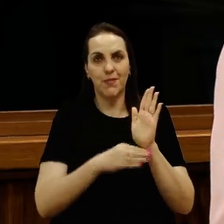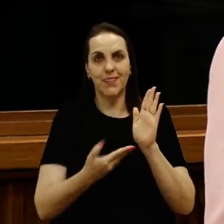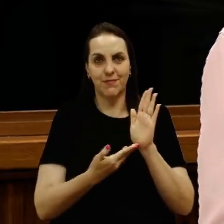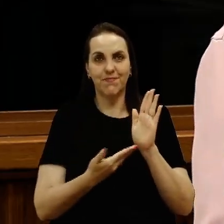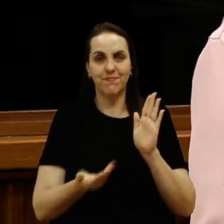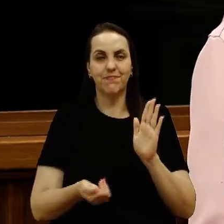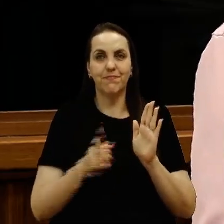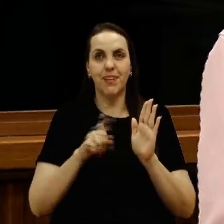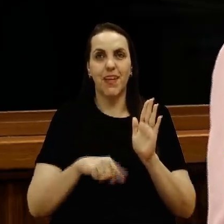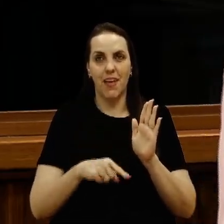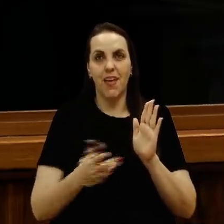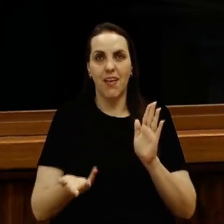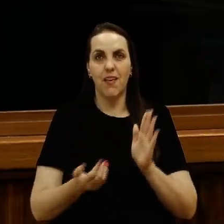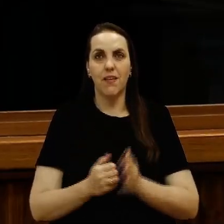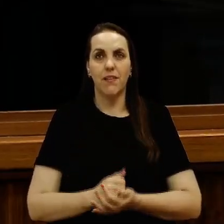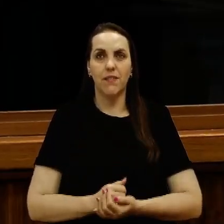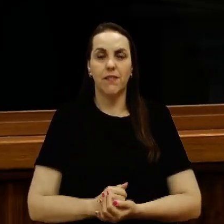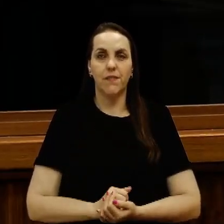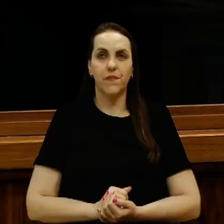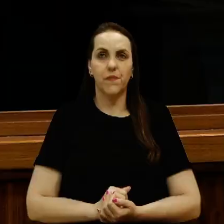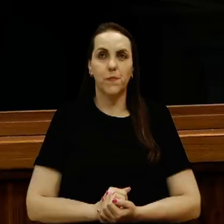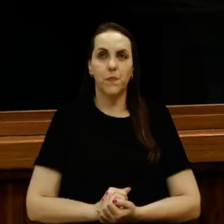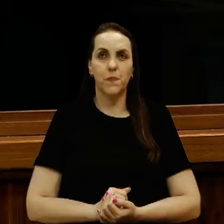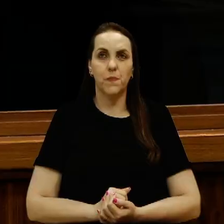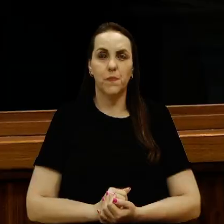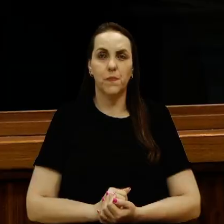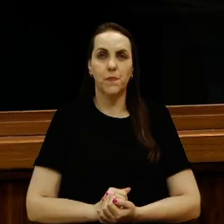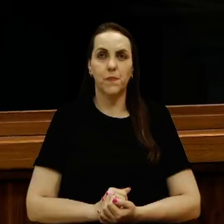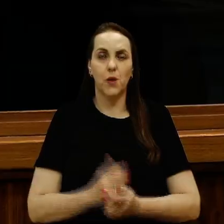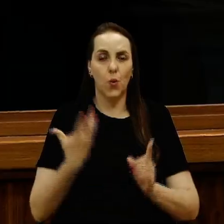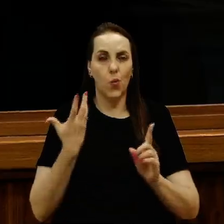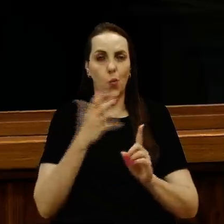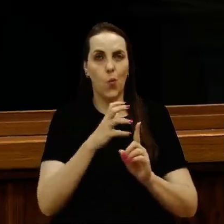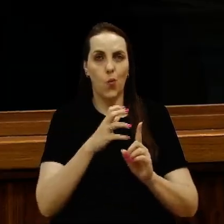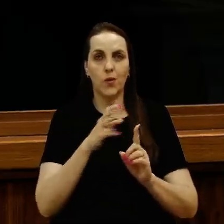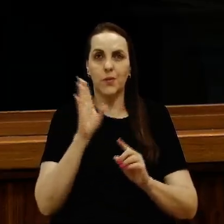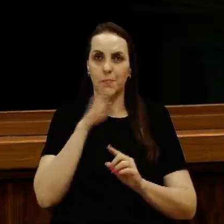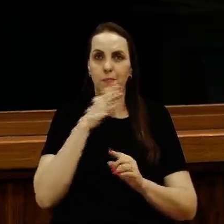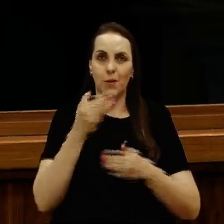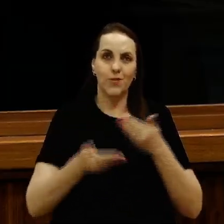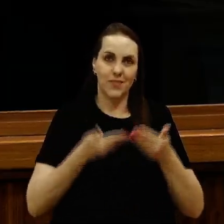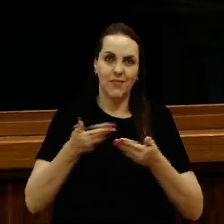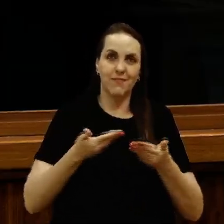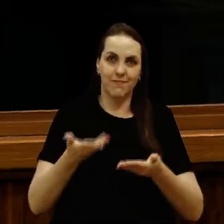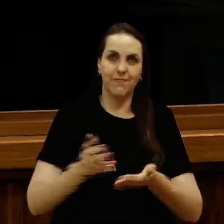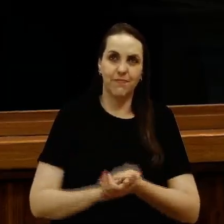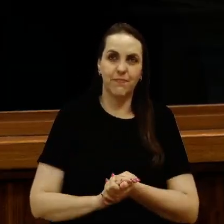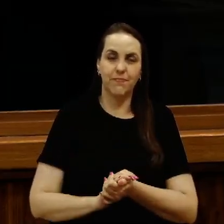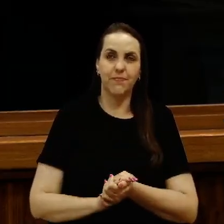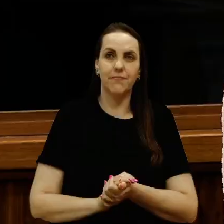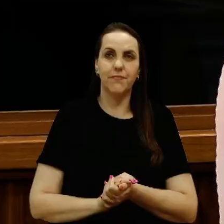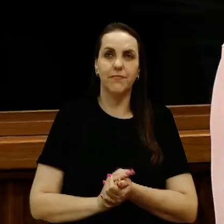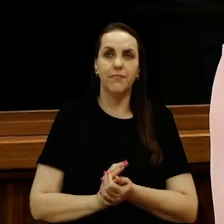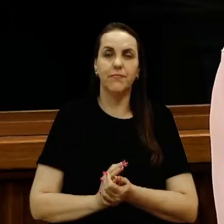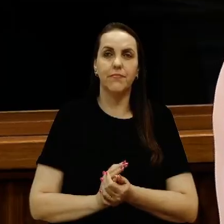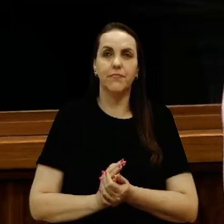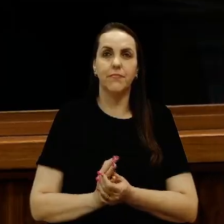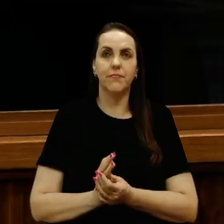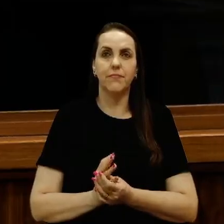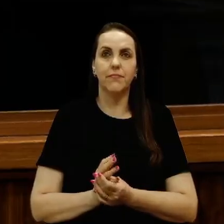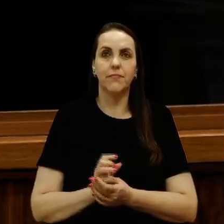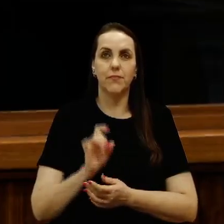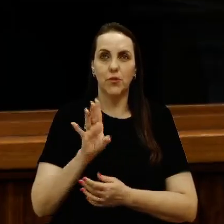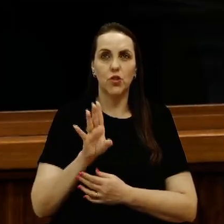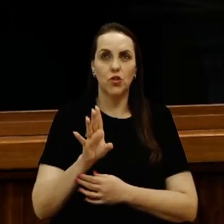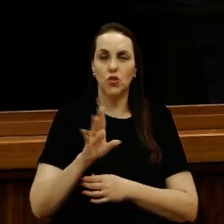questão do combate ao maus tratos. Não vou tirar sua palavra, né? Mas só para não tomar